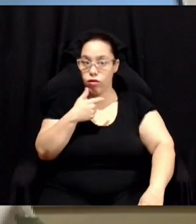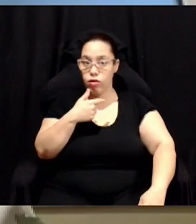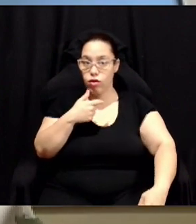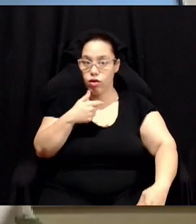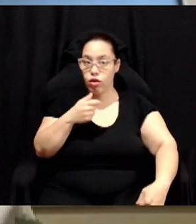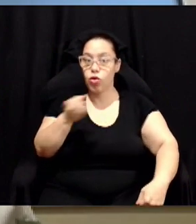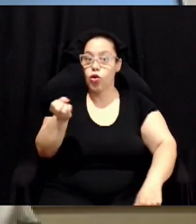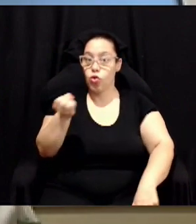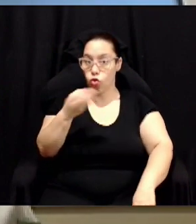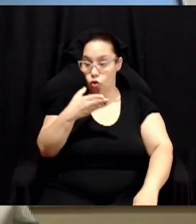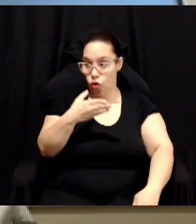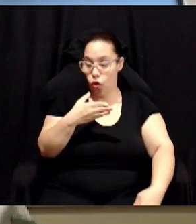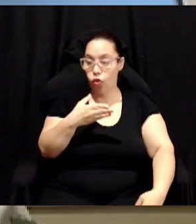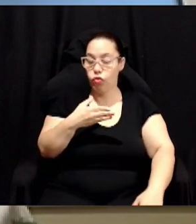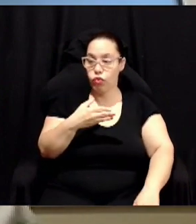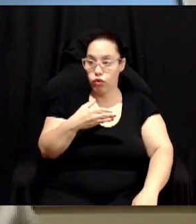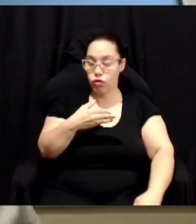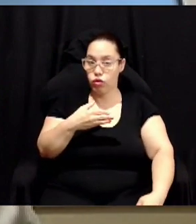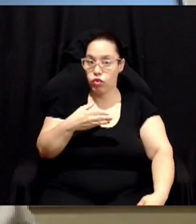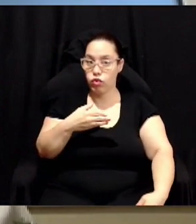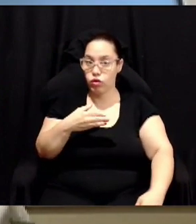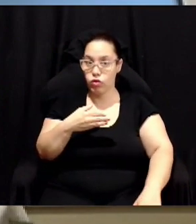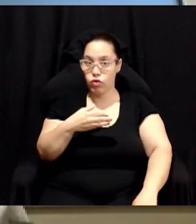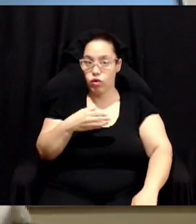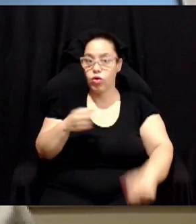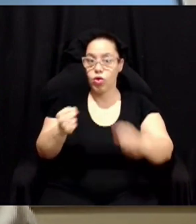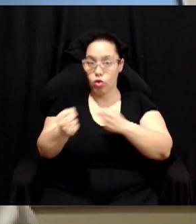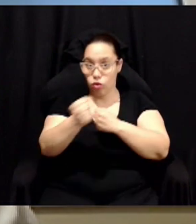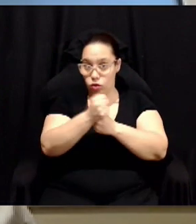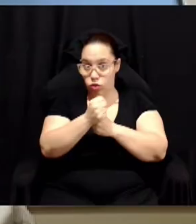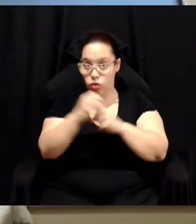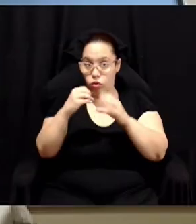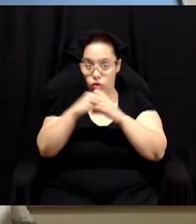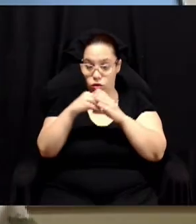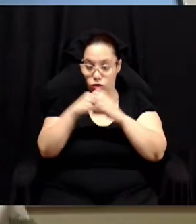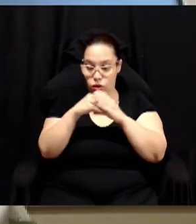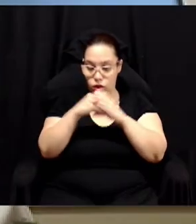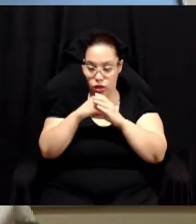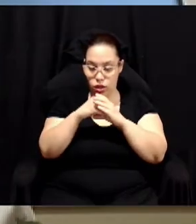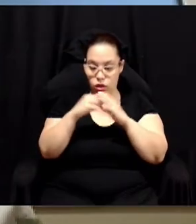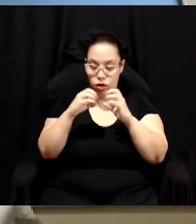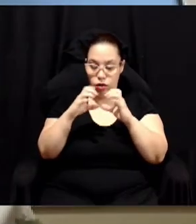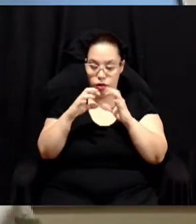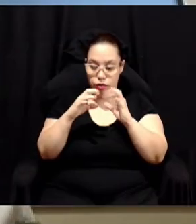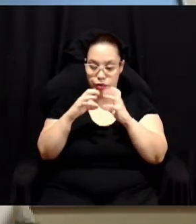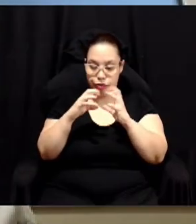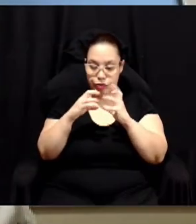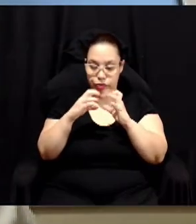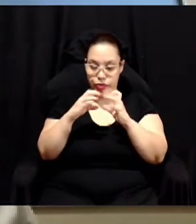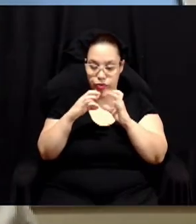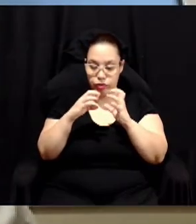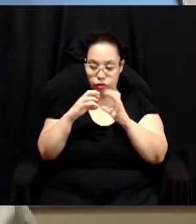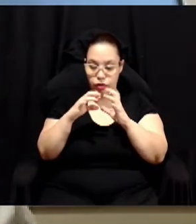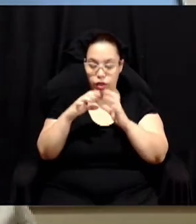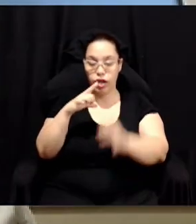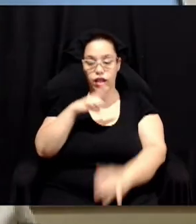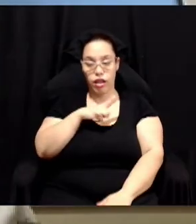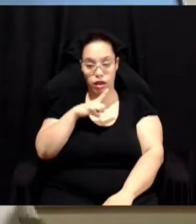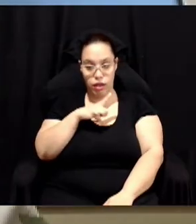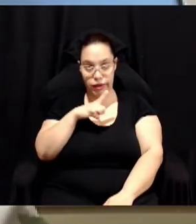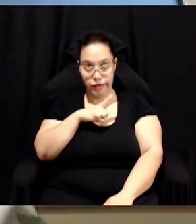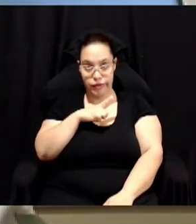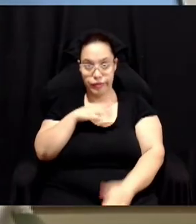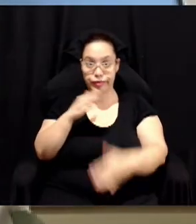novos, que têm um fator de proteção das células nervosas que ainda estão lá, remanescentes do